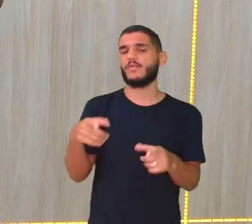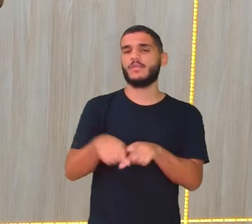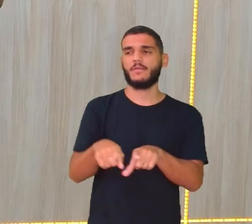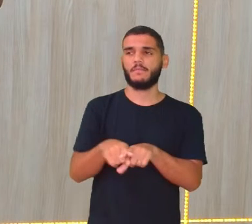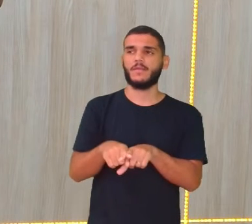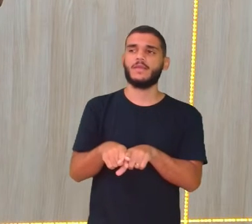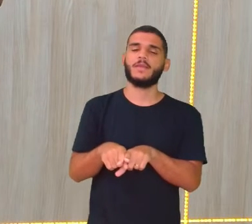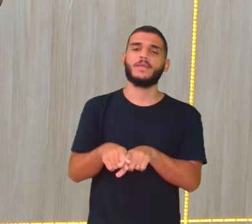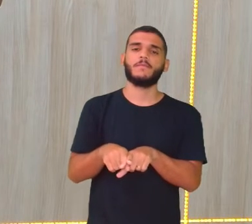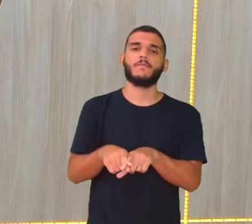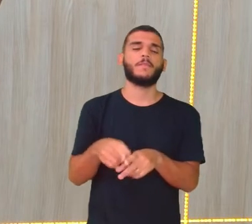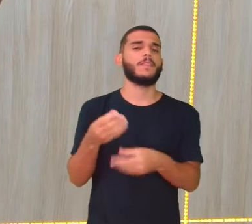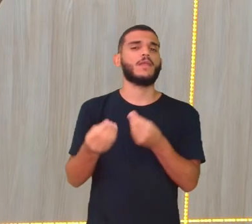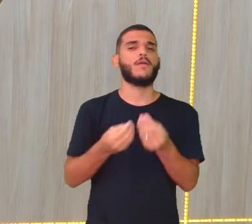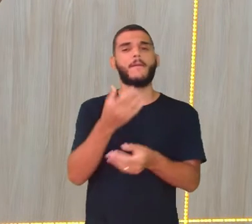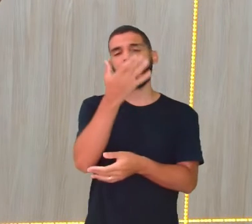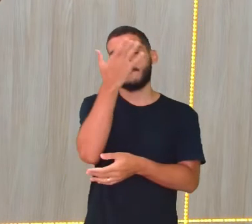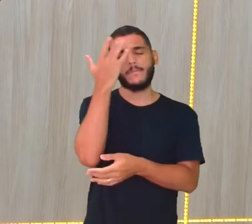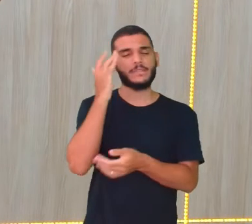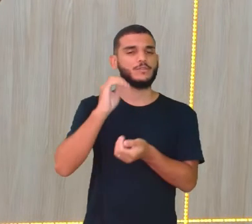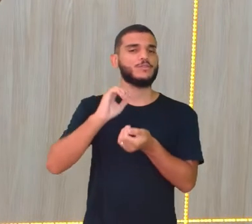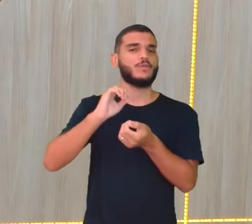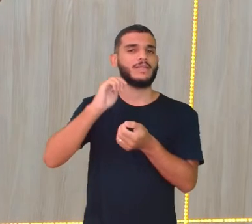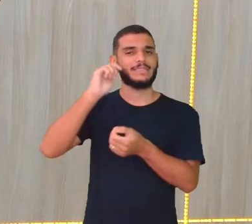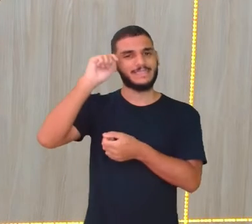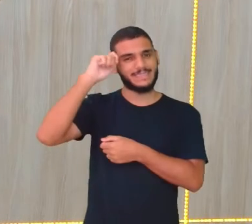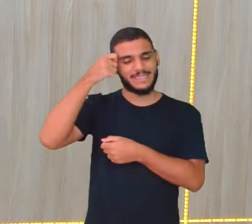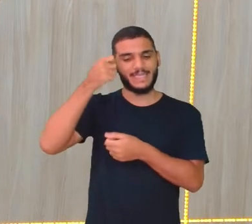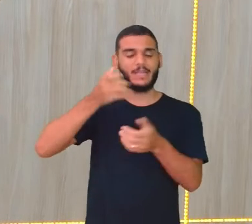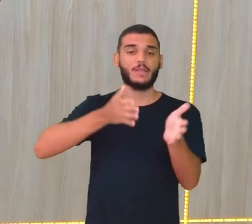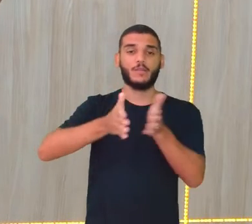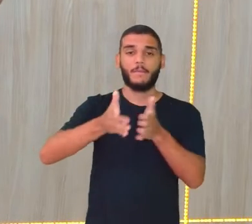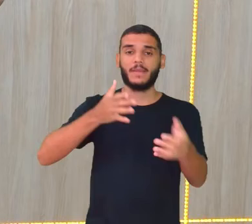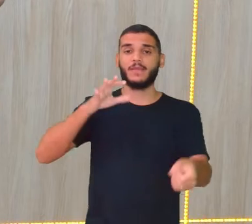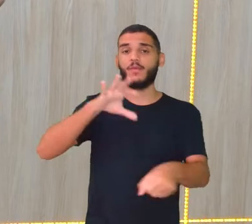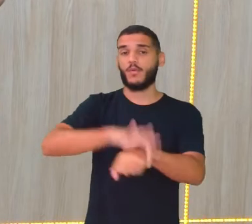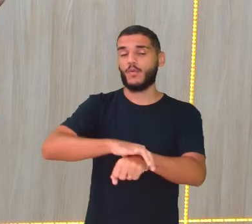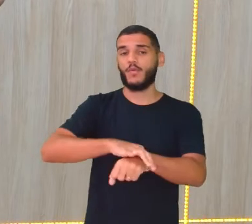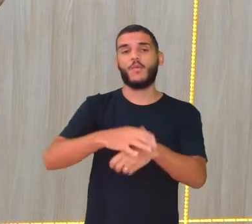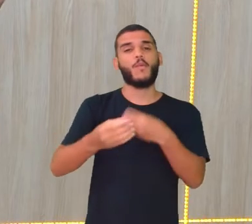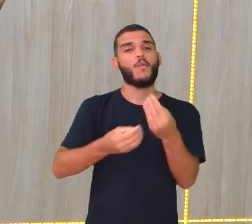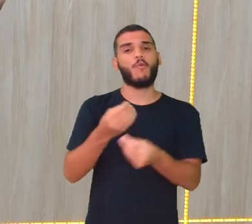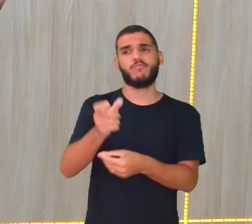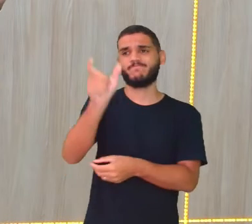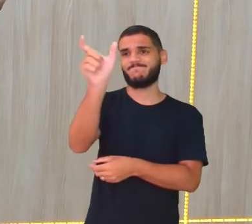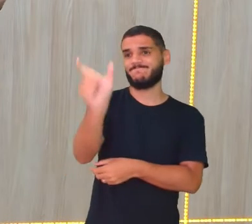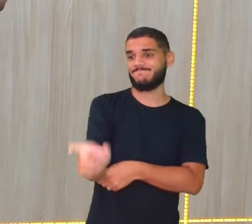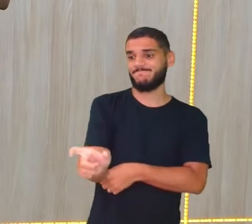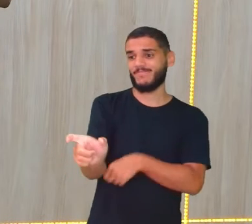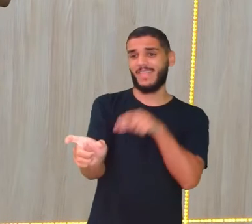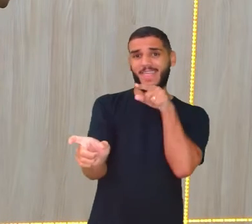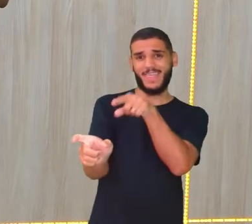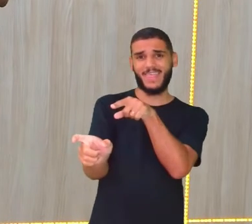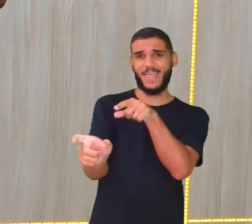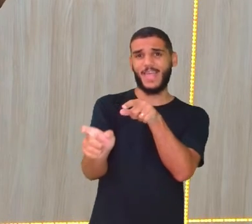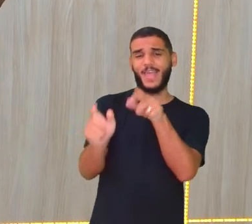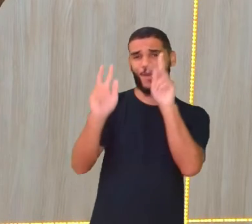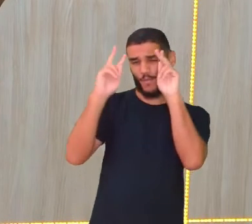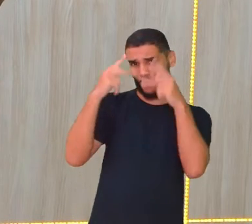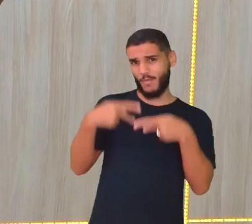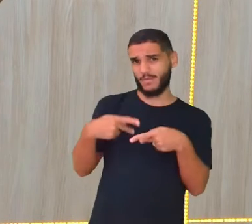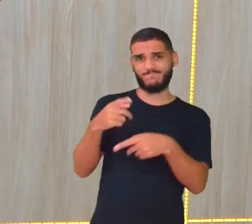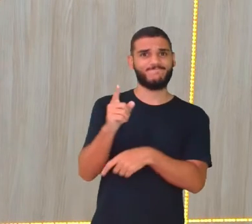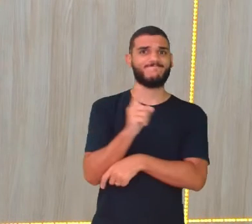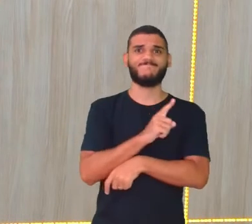questão dos negros na época do colonialismo não serem vistos como seres humanos, o que vai muito